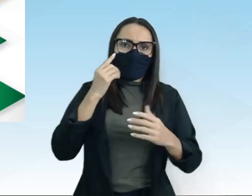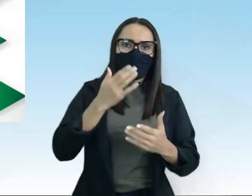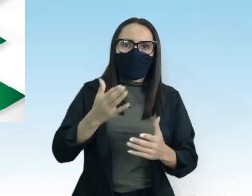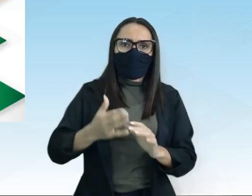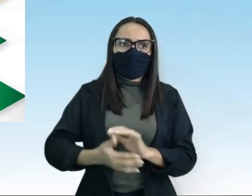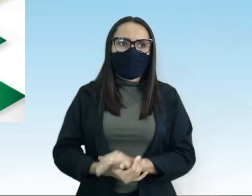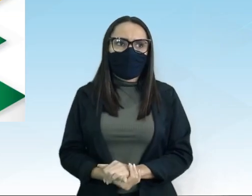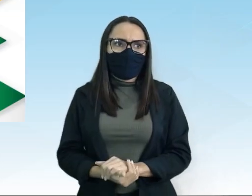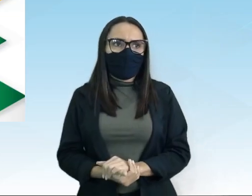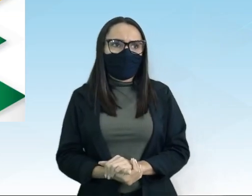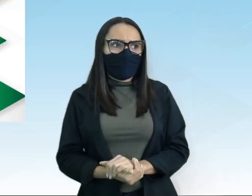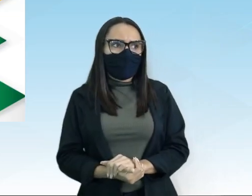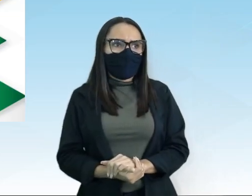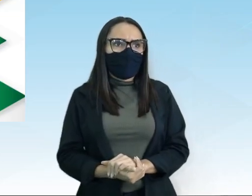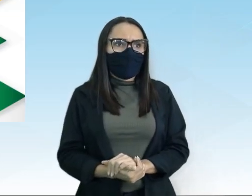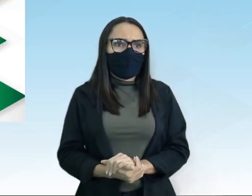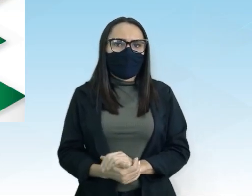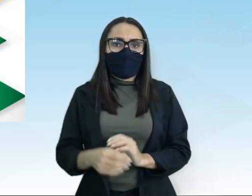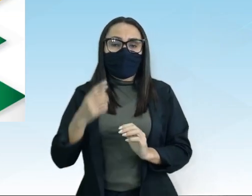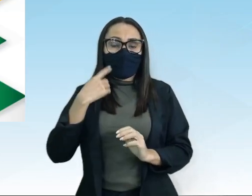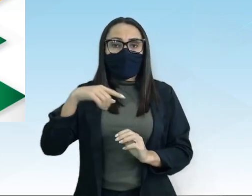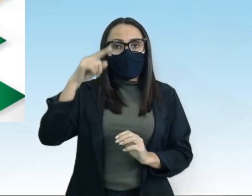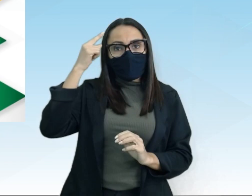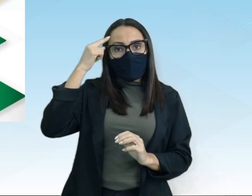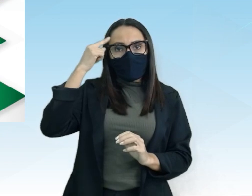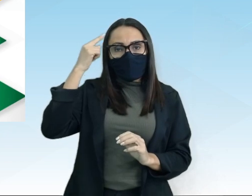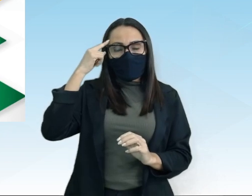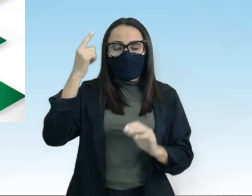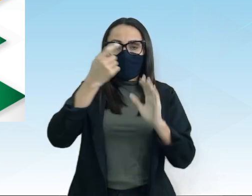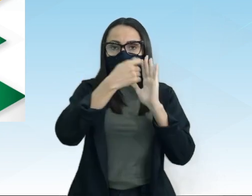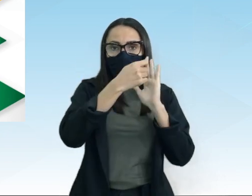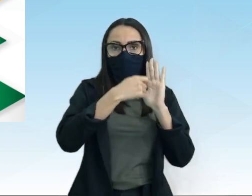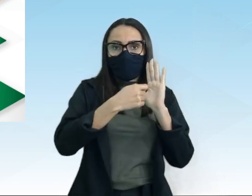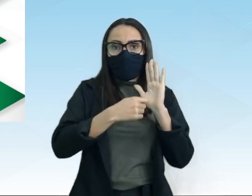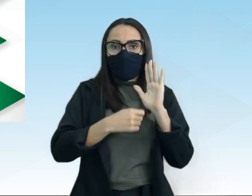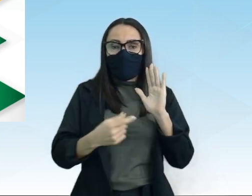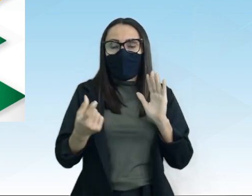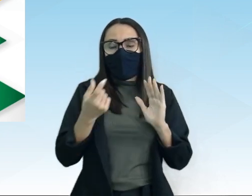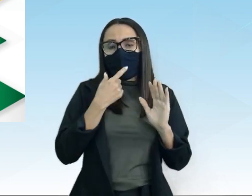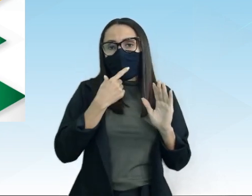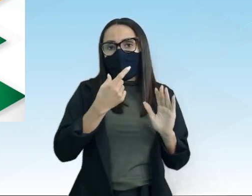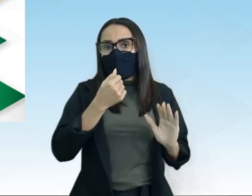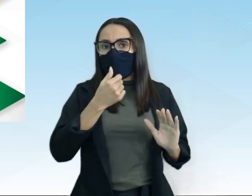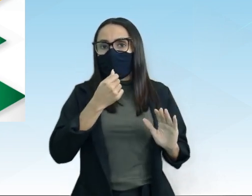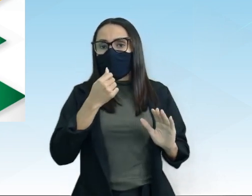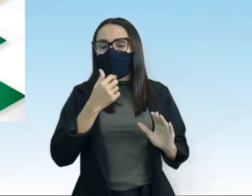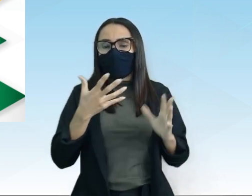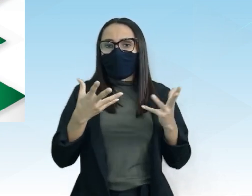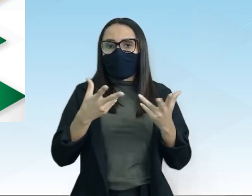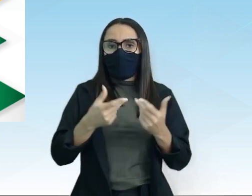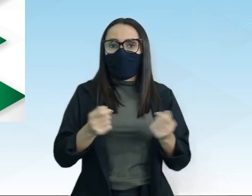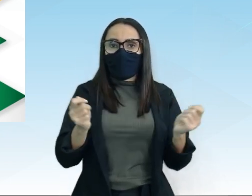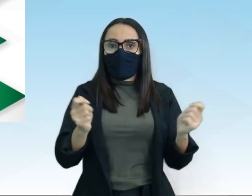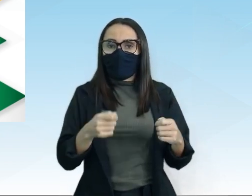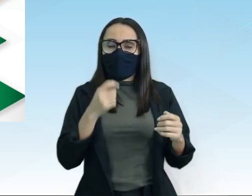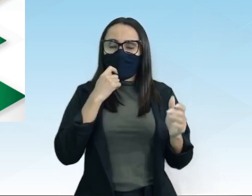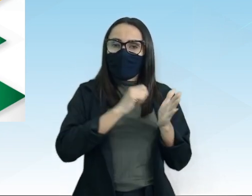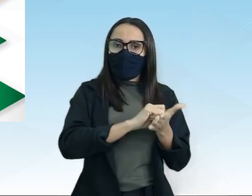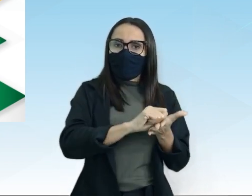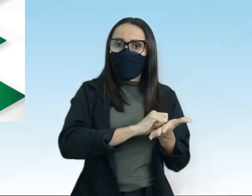Na tela nós temos o pensamento é uma escrita a lápis. Com habilidade é possível